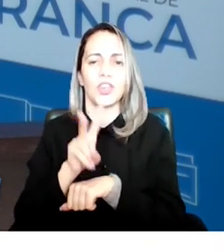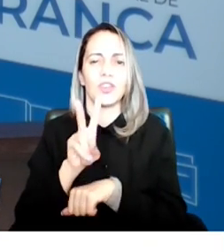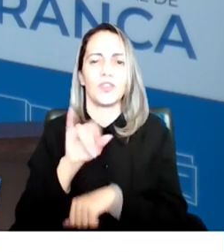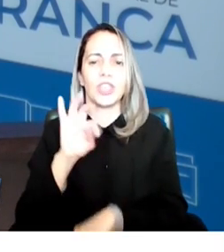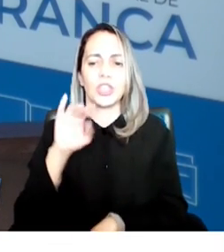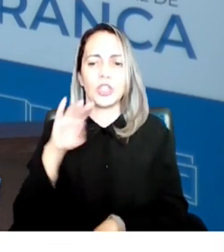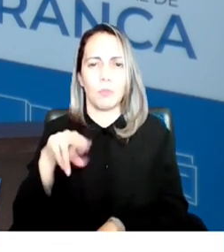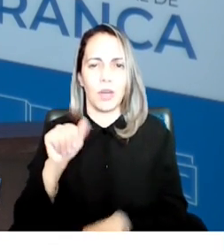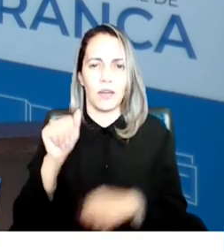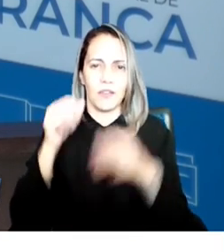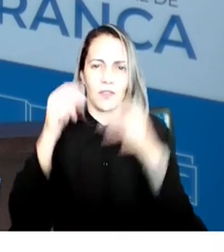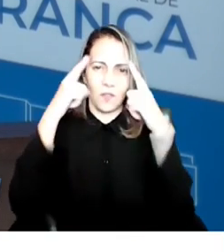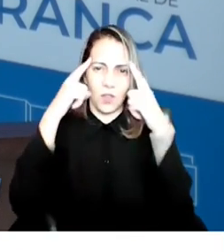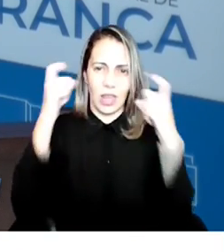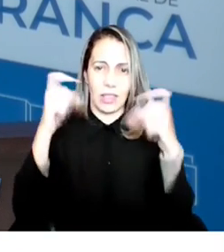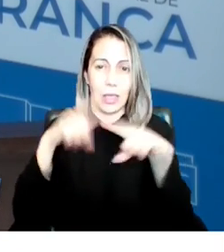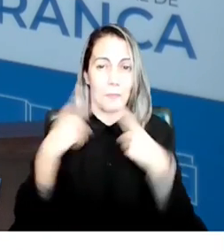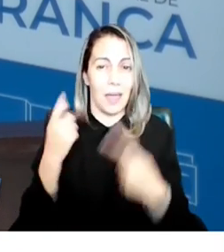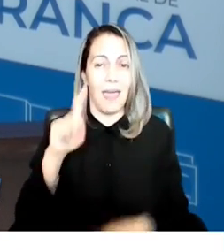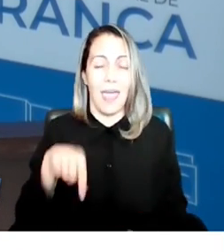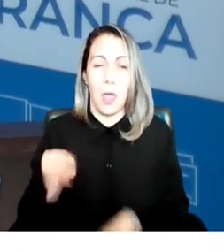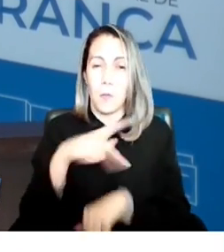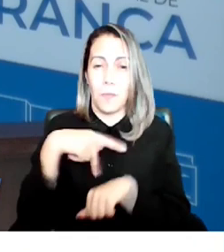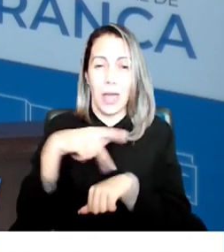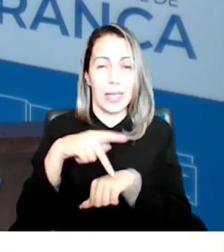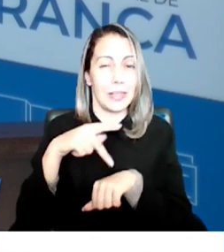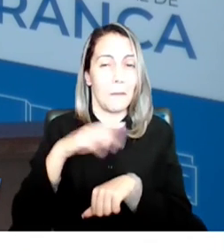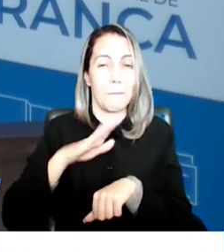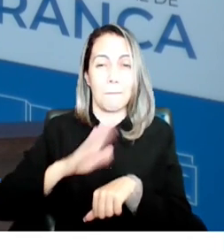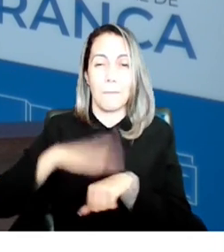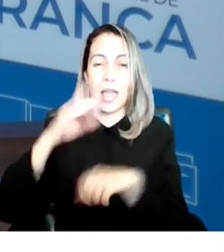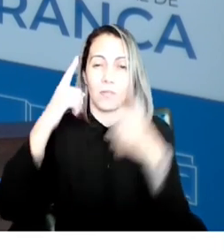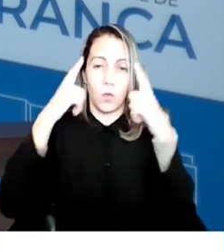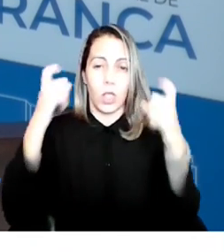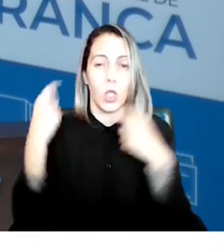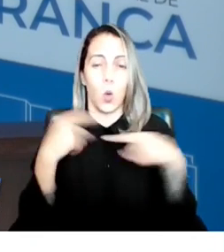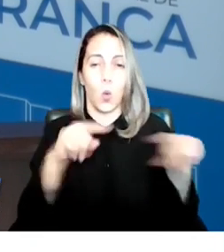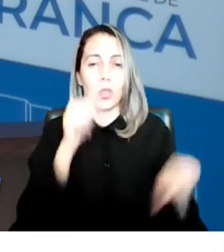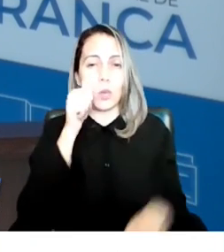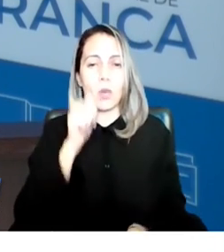mais violentos contra mulheres, contra LGBTs,